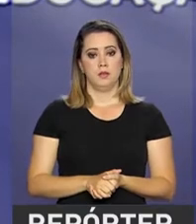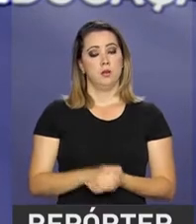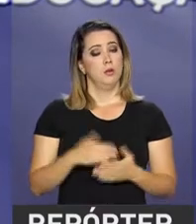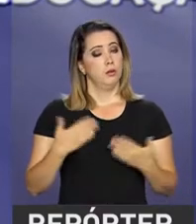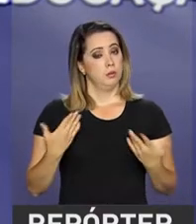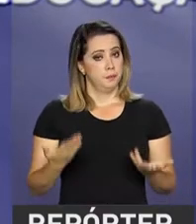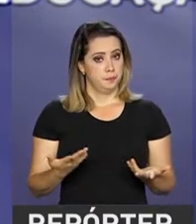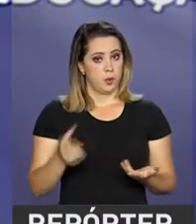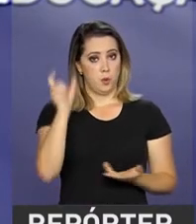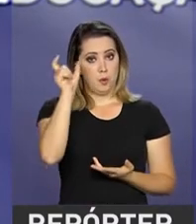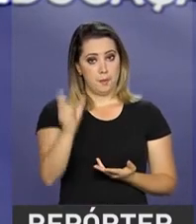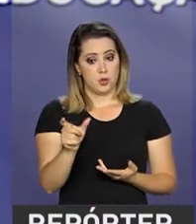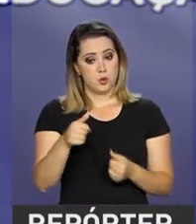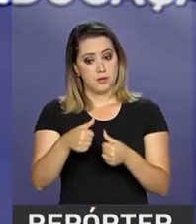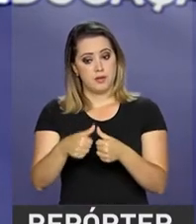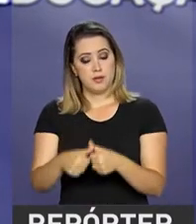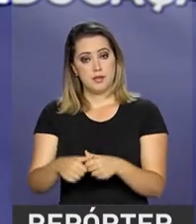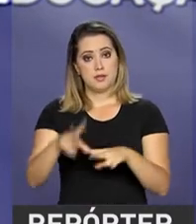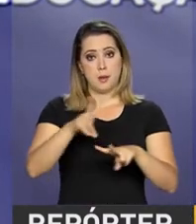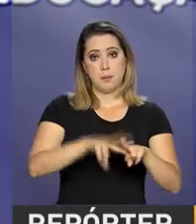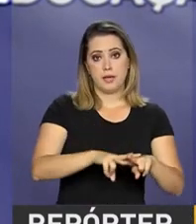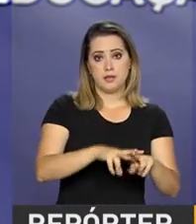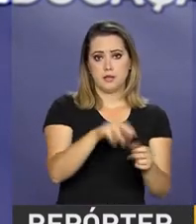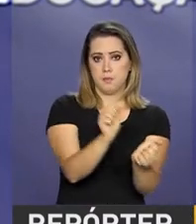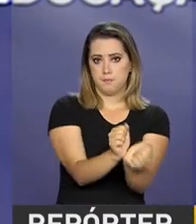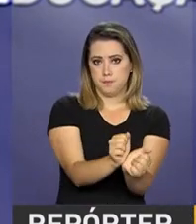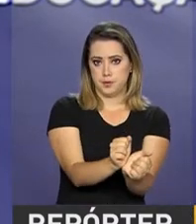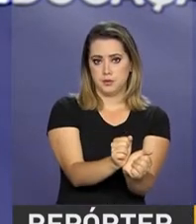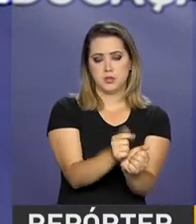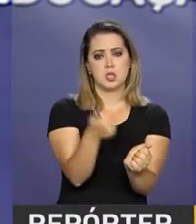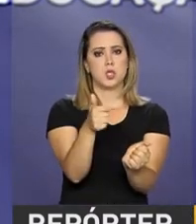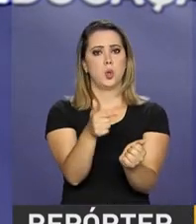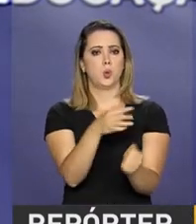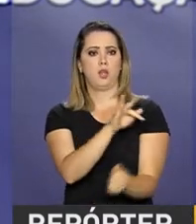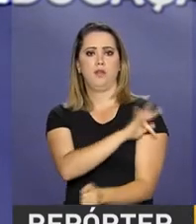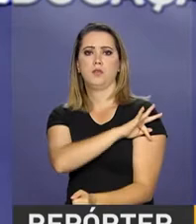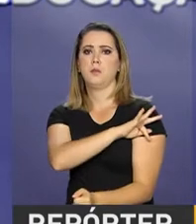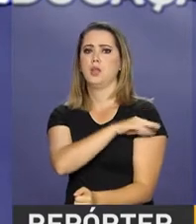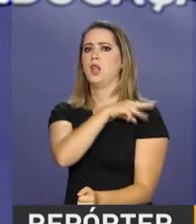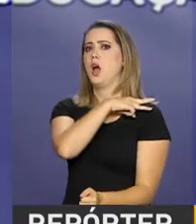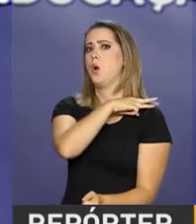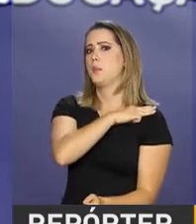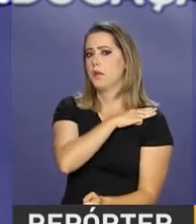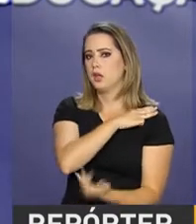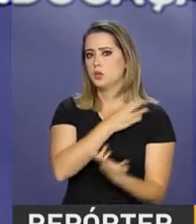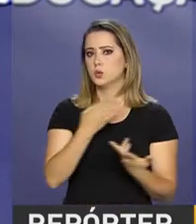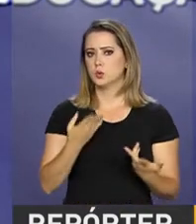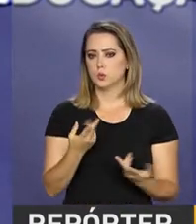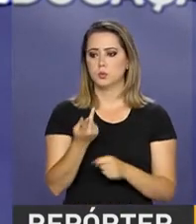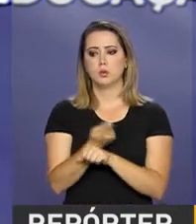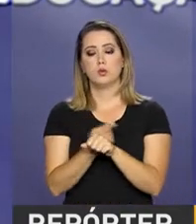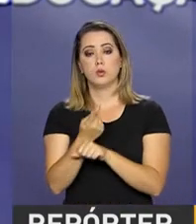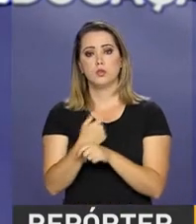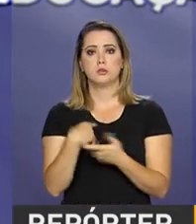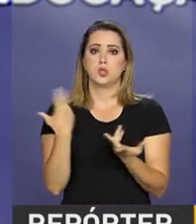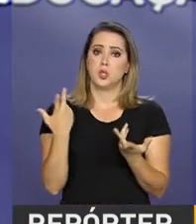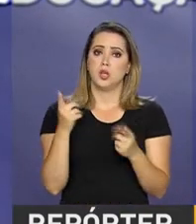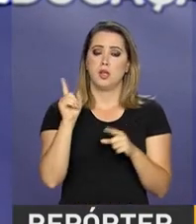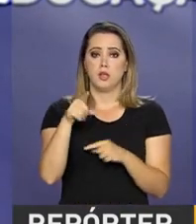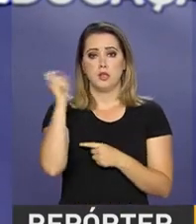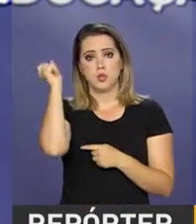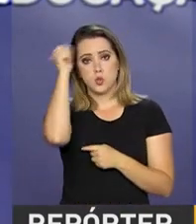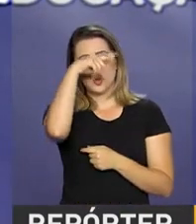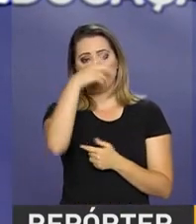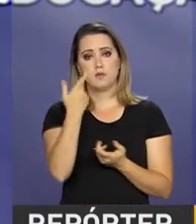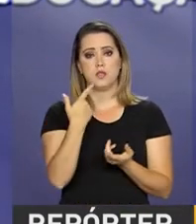liberdade se eu não tem informação escolaridade sequer um livro fundamental ela vai ter dificuldade de